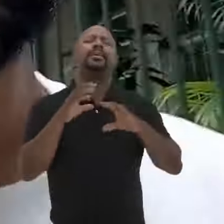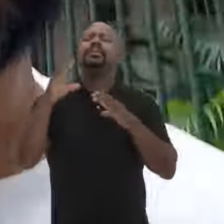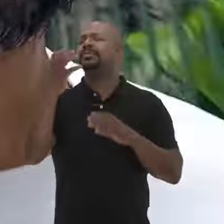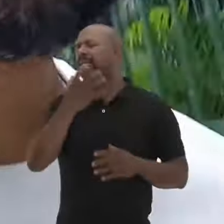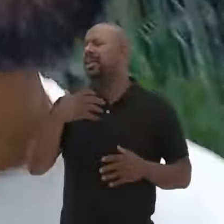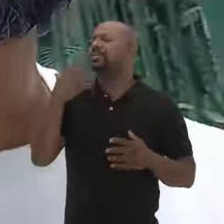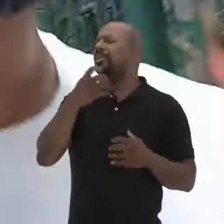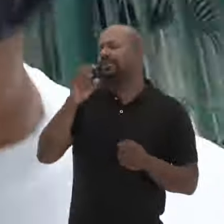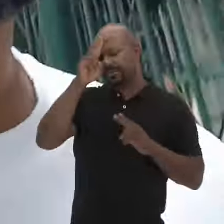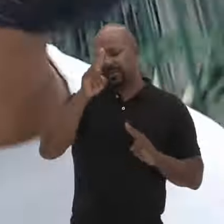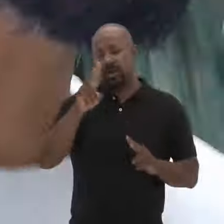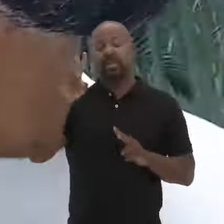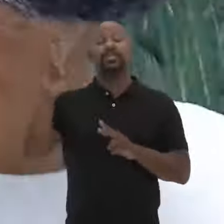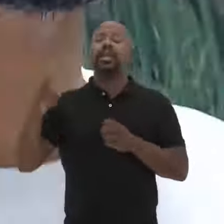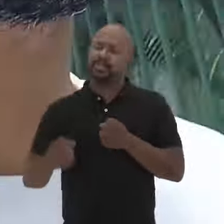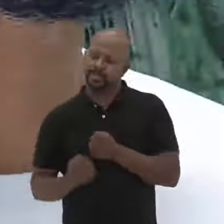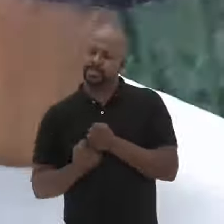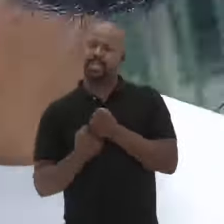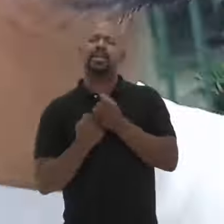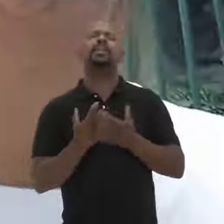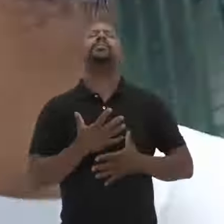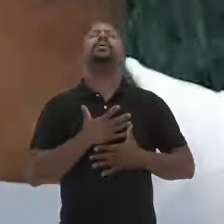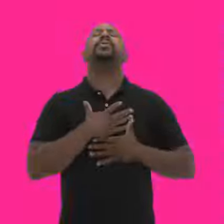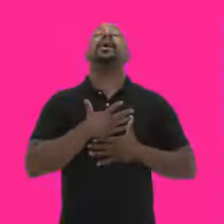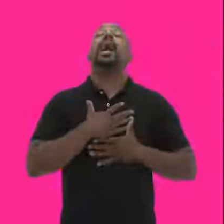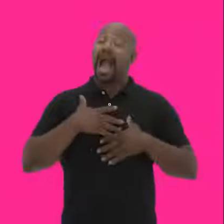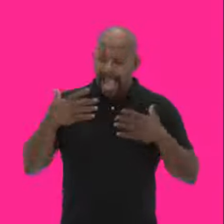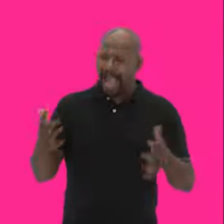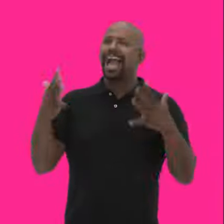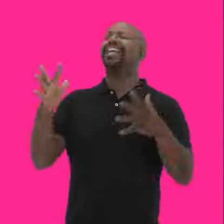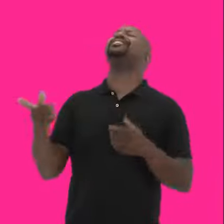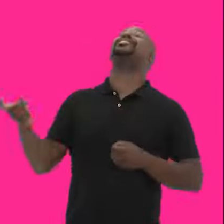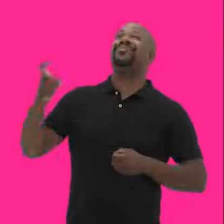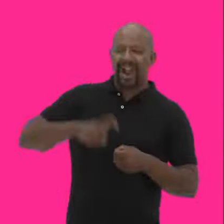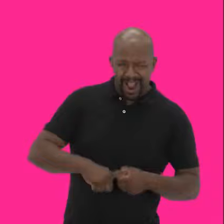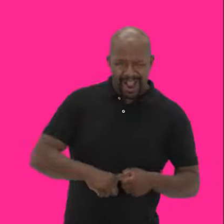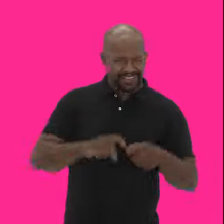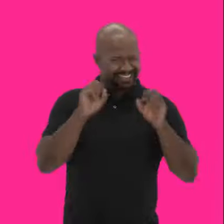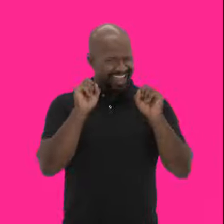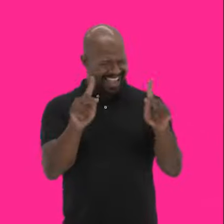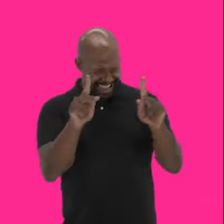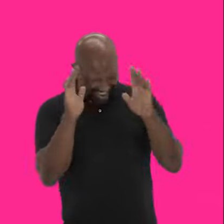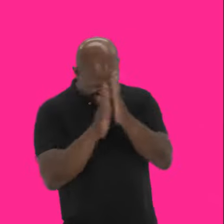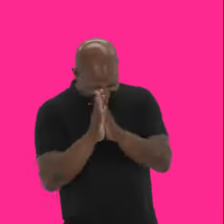Driblam as forças que sustentam meu viver. Aí, de volta!